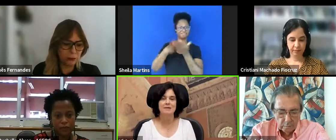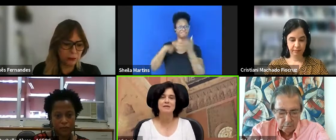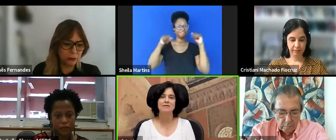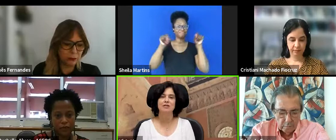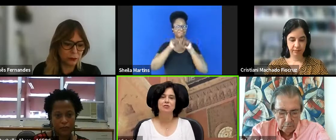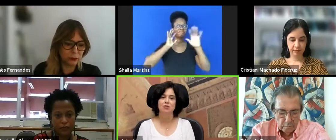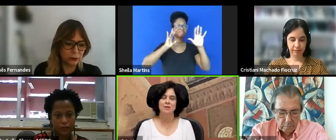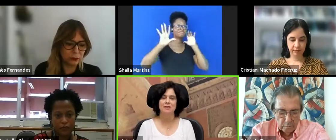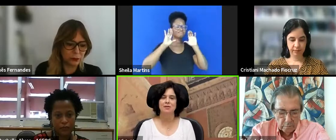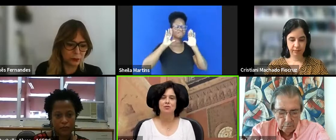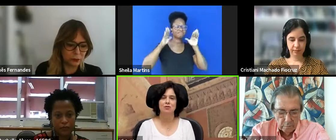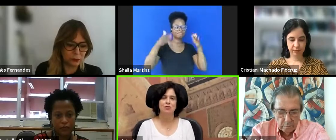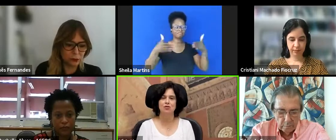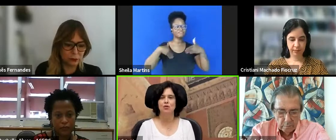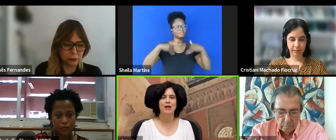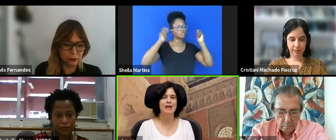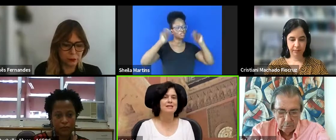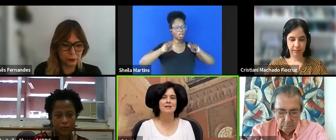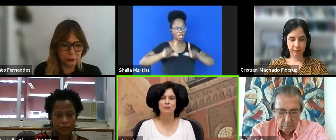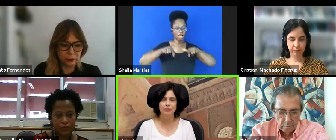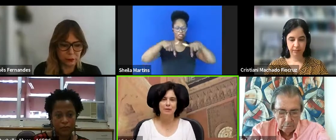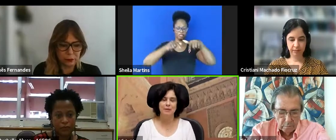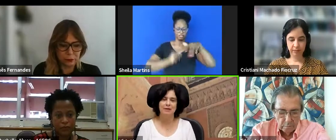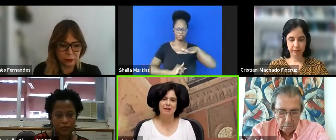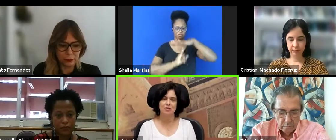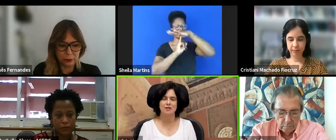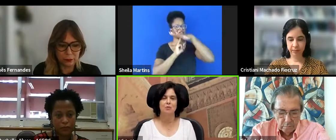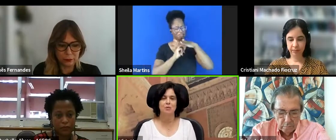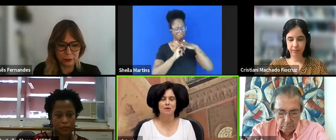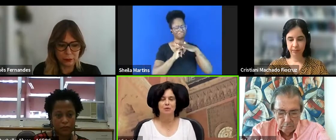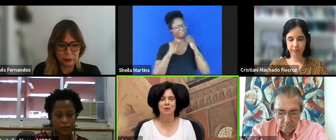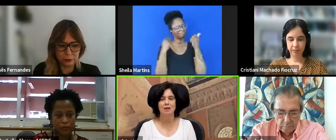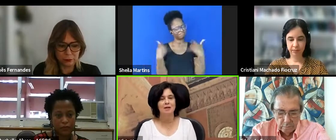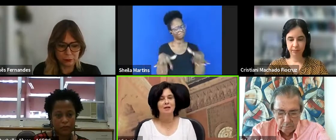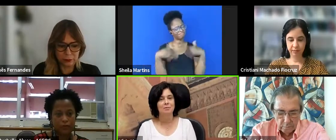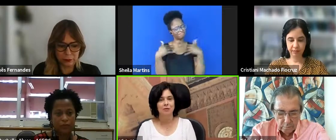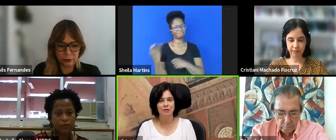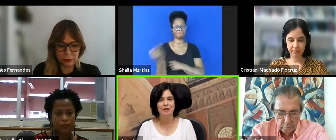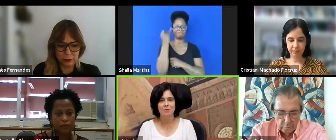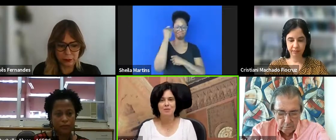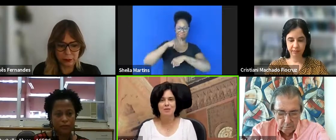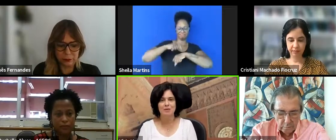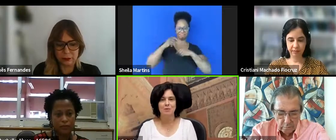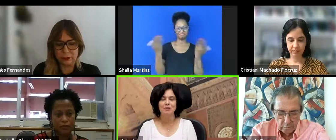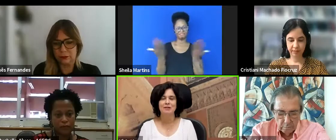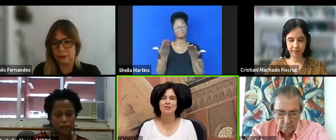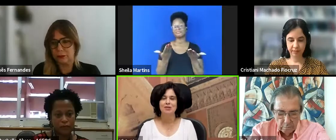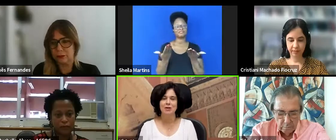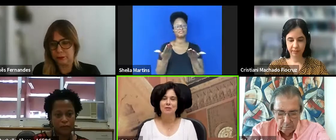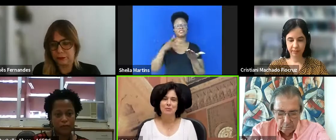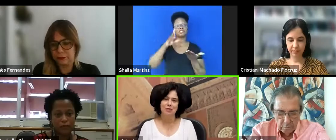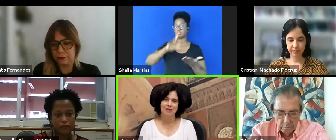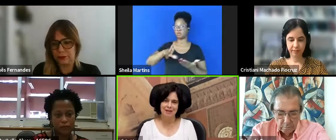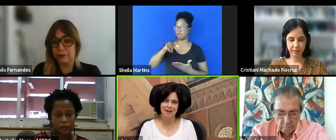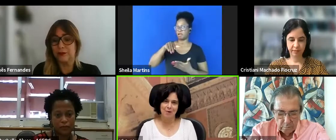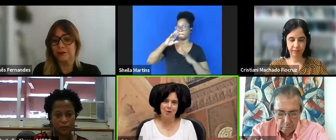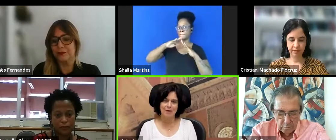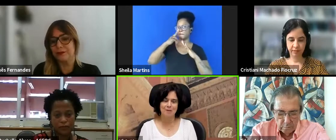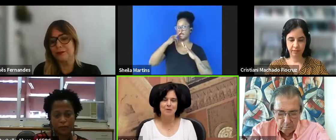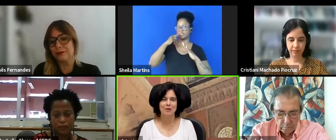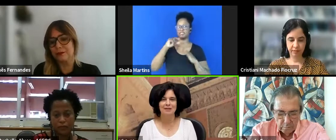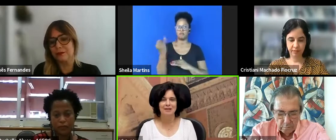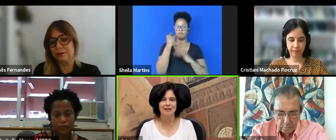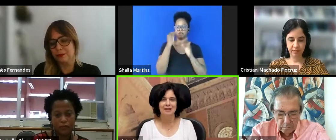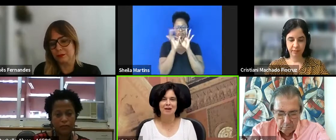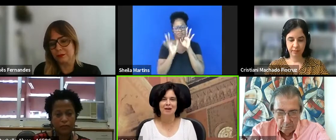reflexão específica sobre as ações institucionais serão fundamentais nesse momento. Por fim, não menos importante, não vou me estender